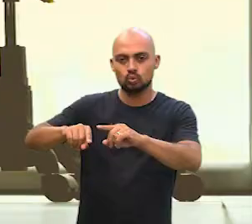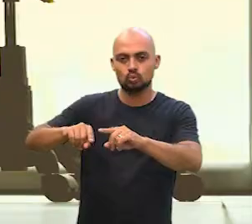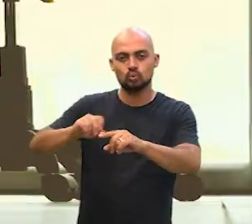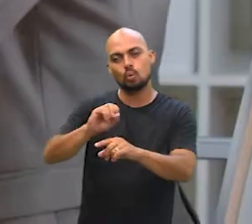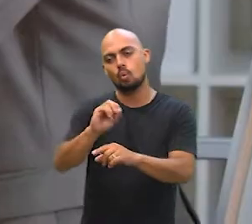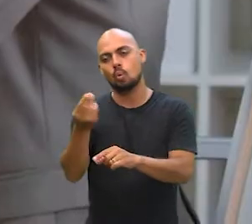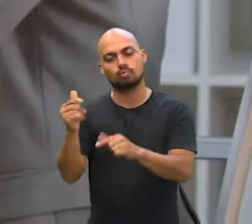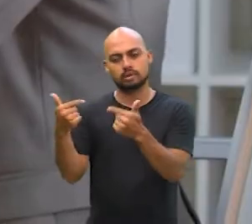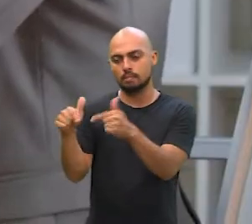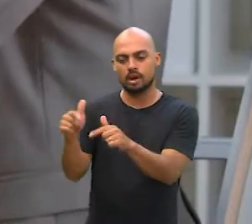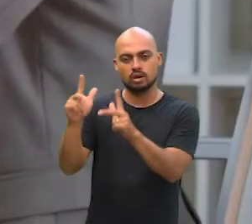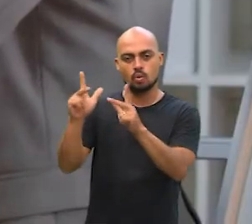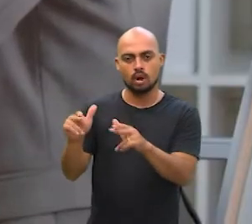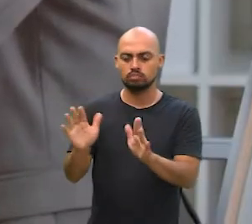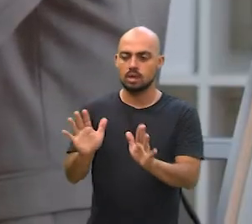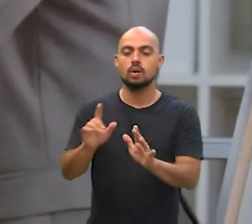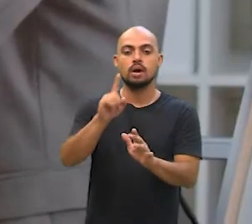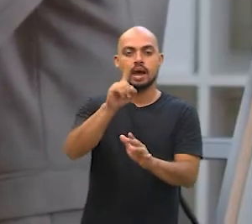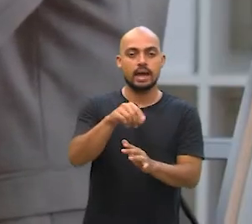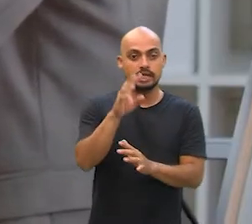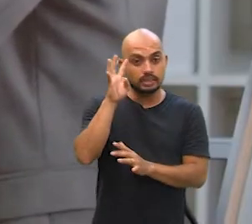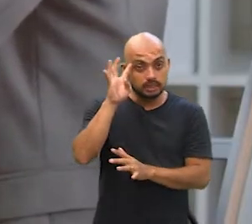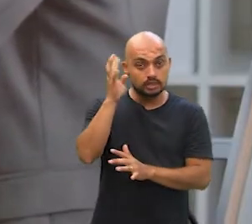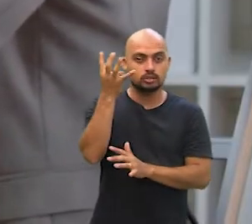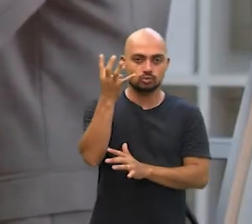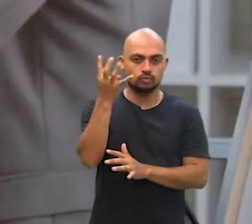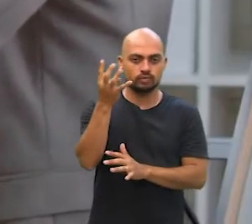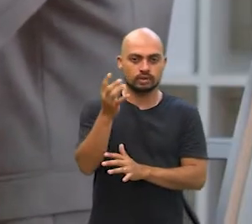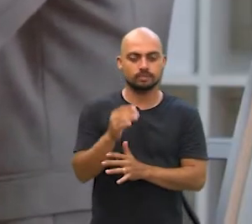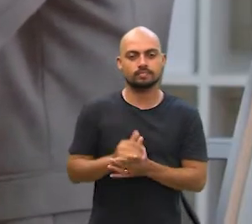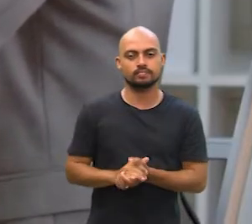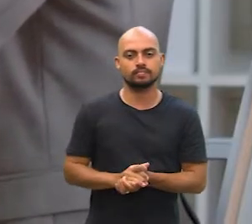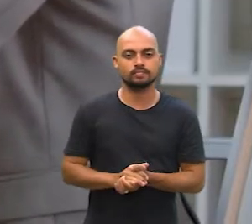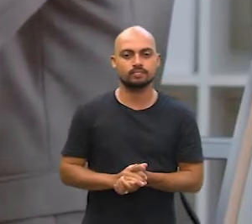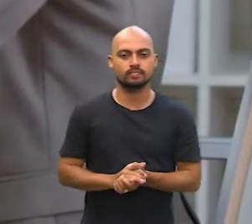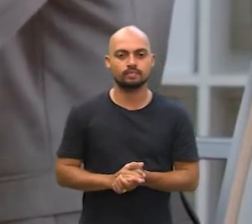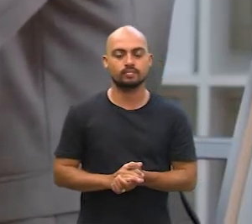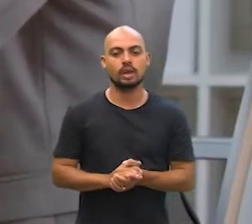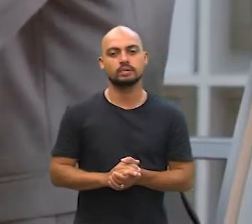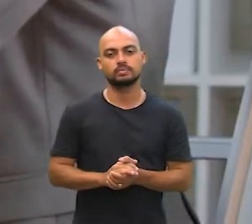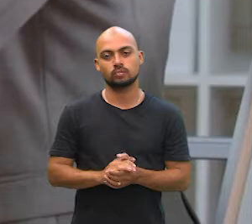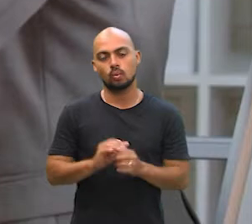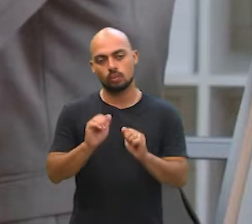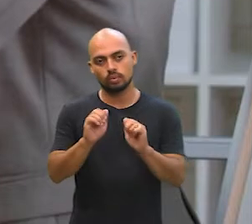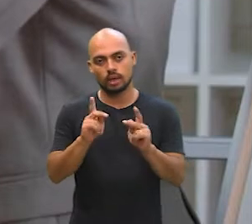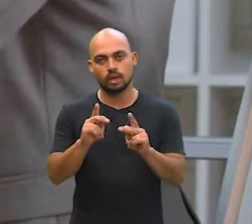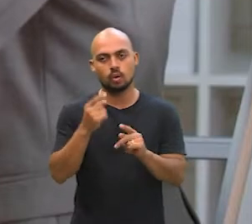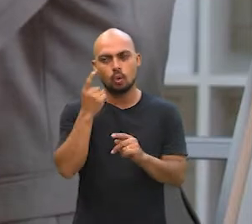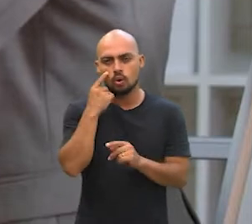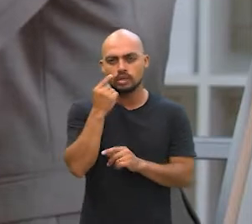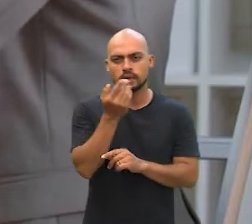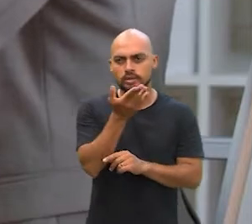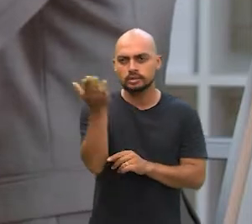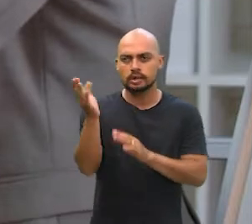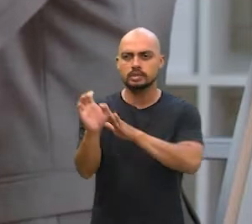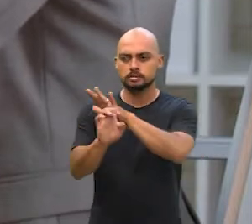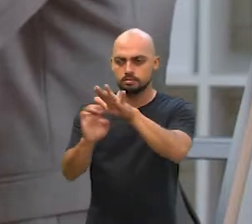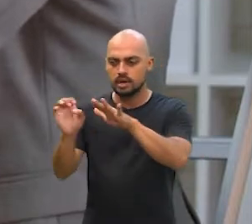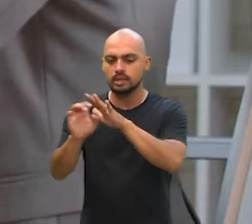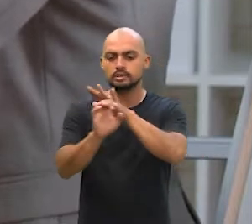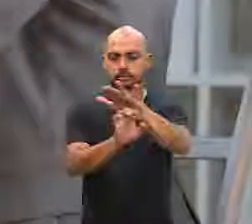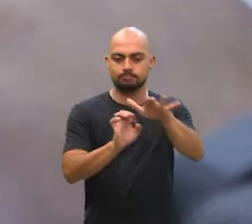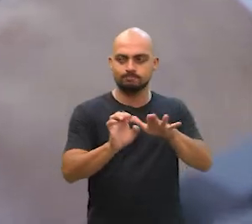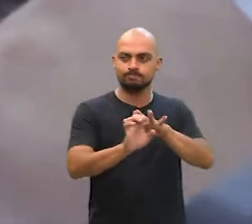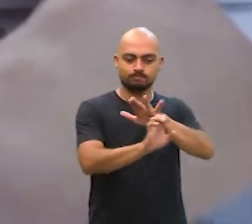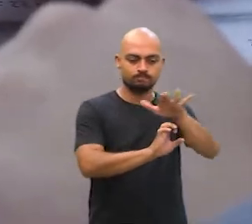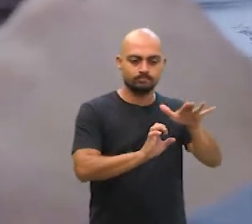serviço igual, é uma solução, é uma dor igual, é um gatilho igual. E aí eu vou olhar essas empresas, esses